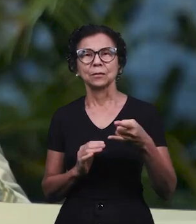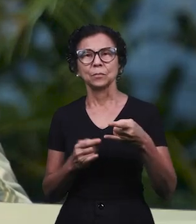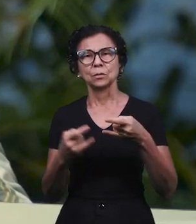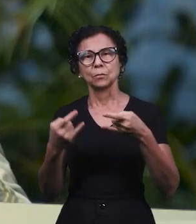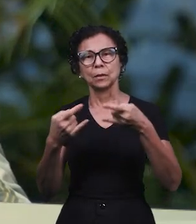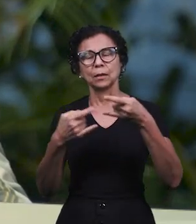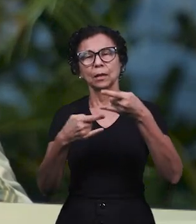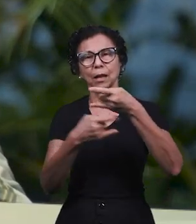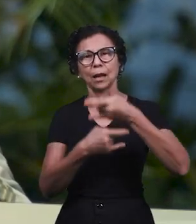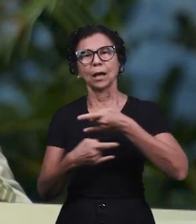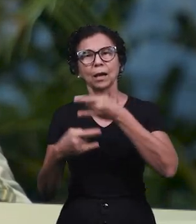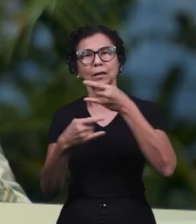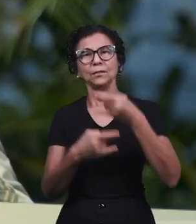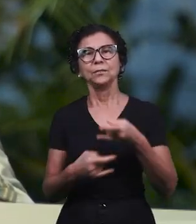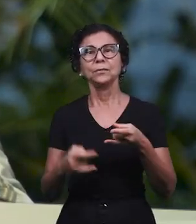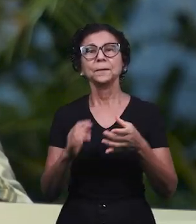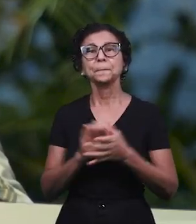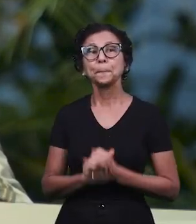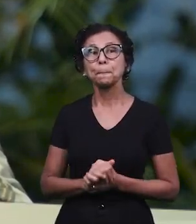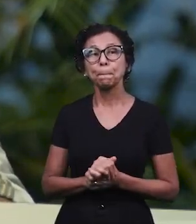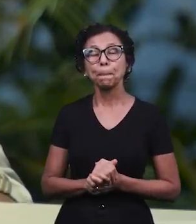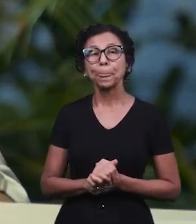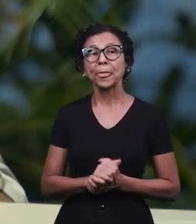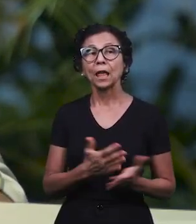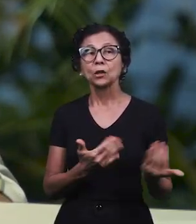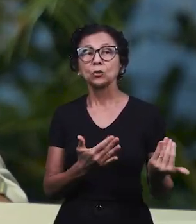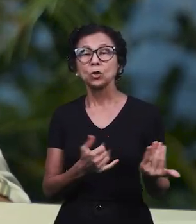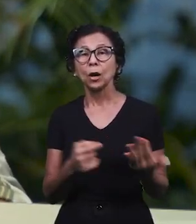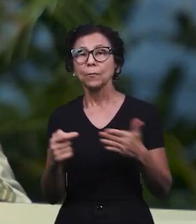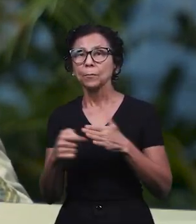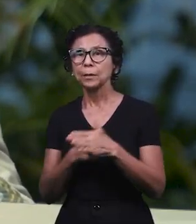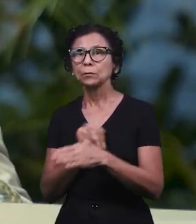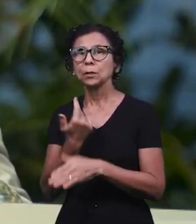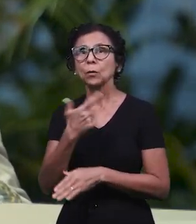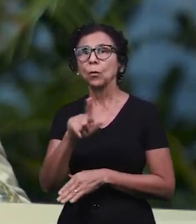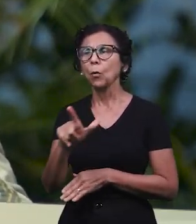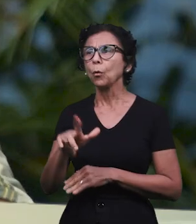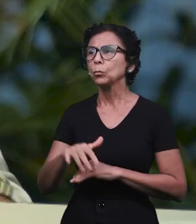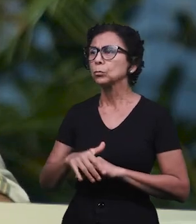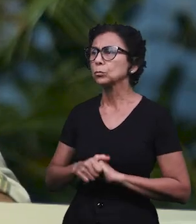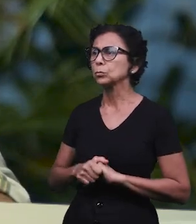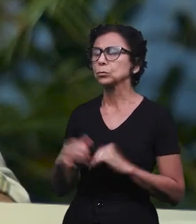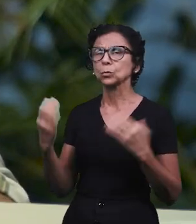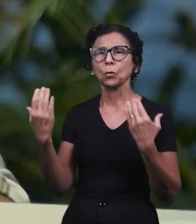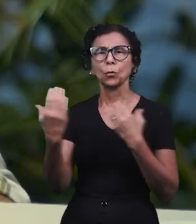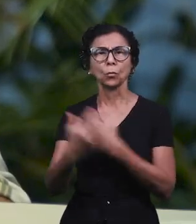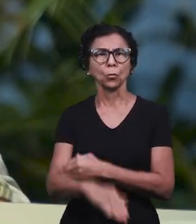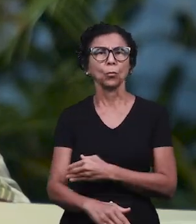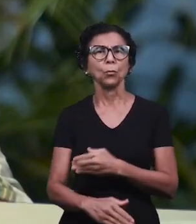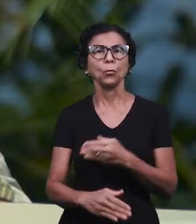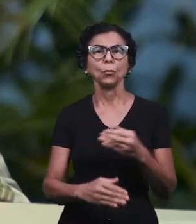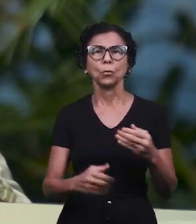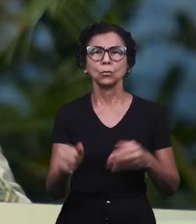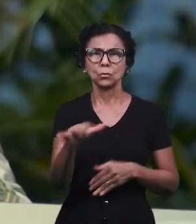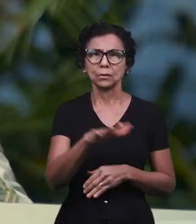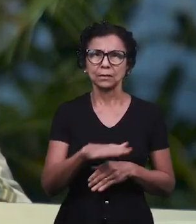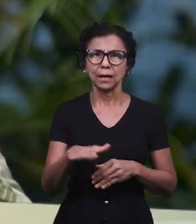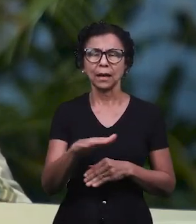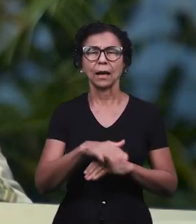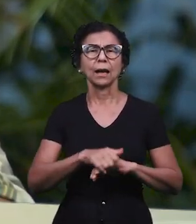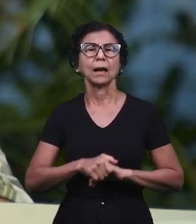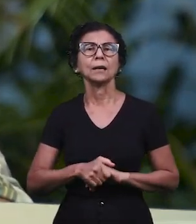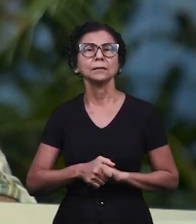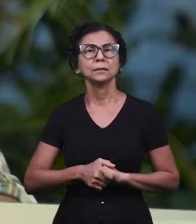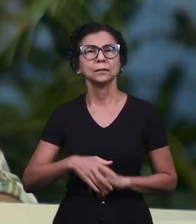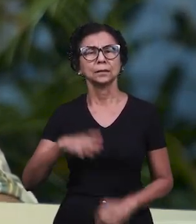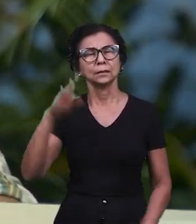Brasil que já estão querendo saber de outros concursos que não do Exército, da Escola Naval, da EFON, do Bombeiro.